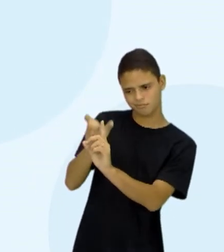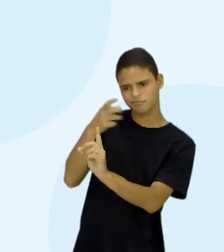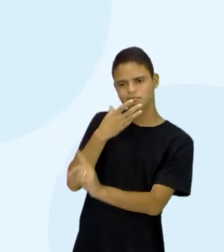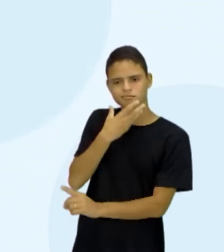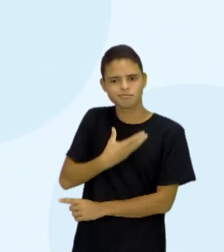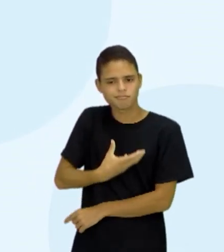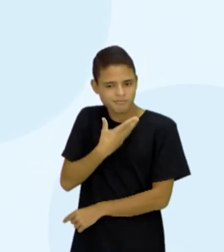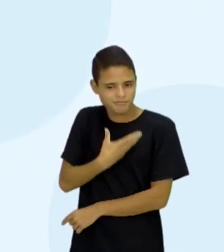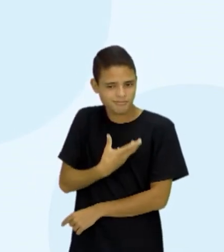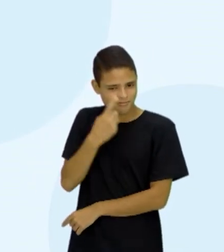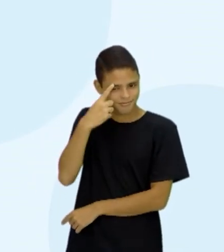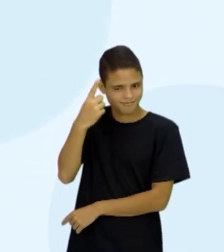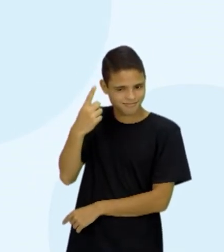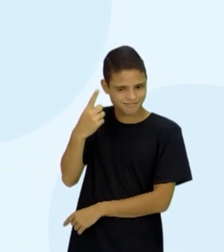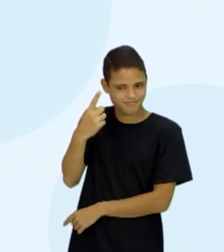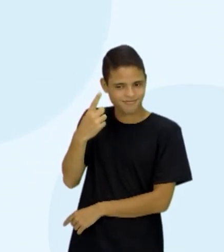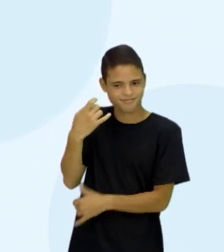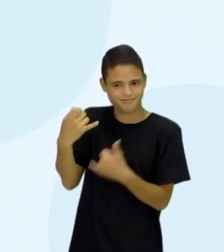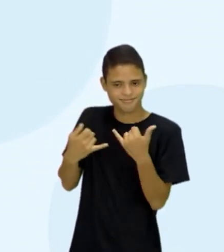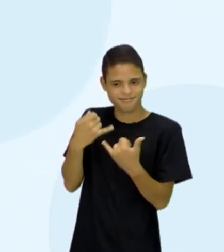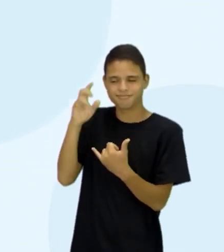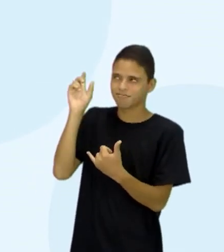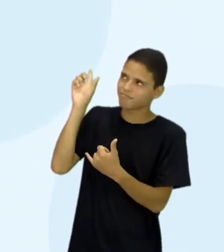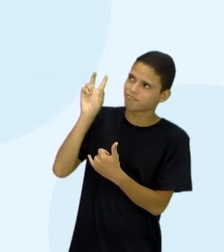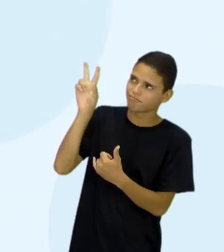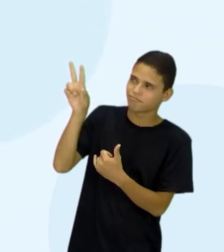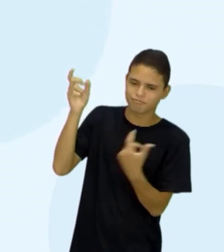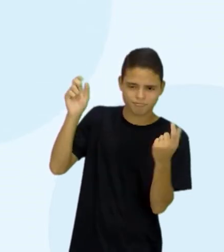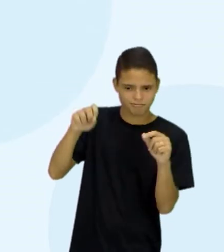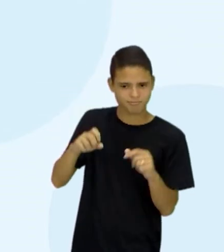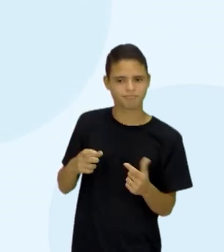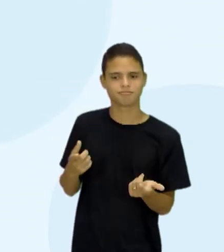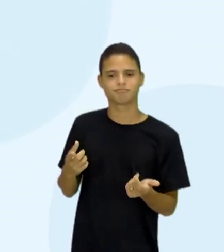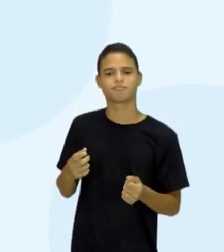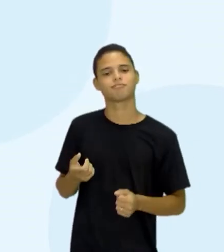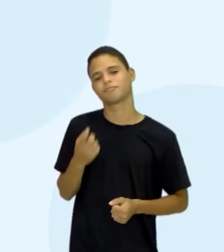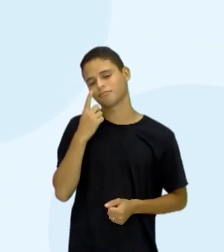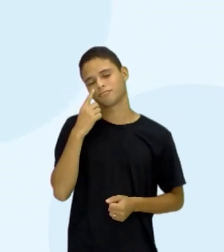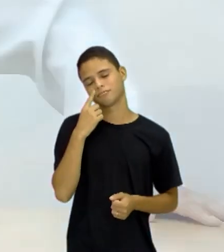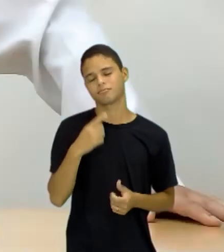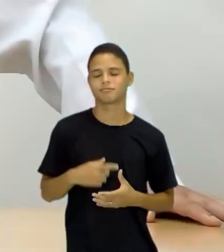Sul? Mais ou menos assim. E o tempo já acabou, viu? Enquanto você está falando. Fala mais que eu não falar, Joel, vamos lá.